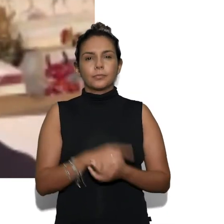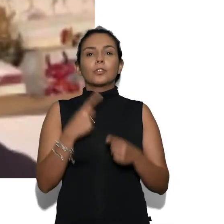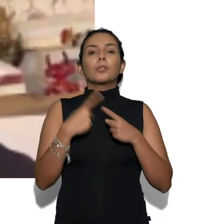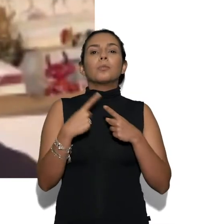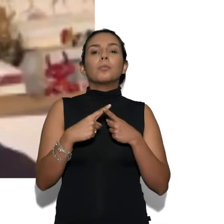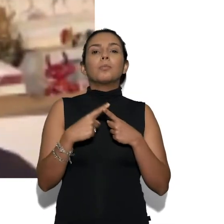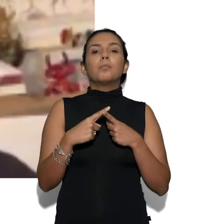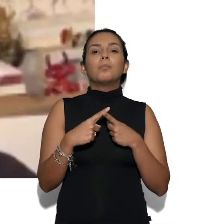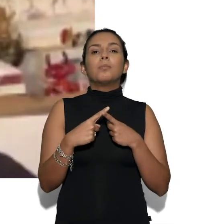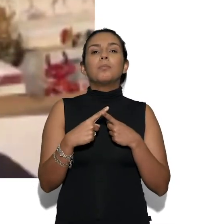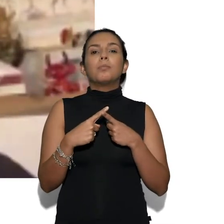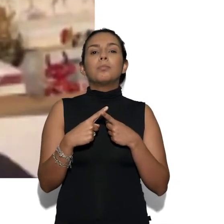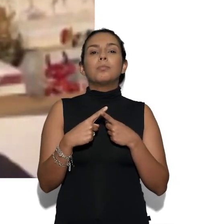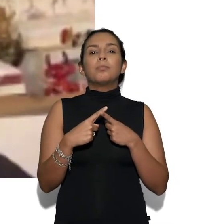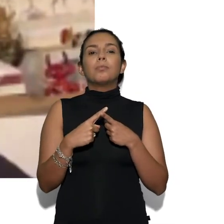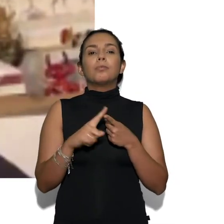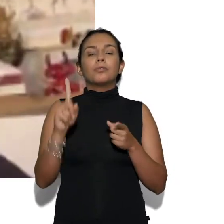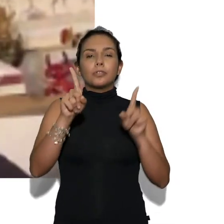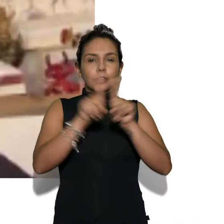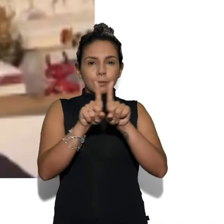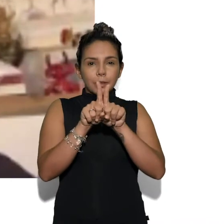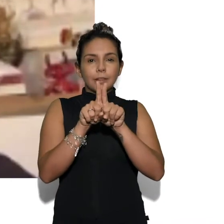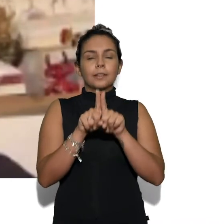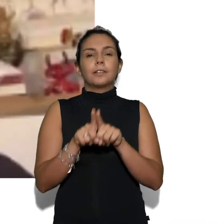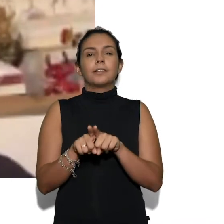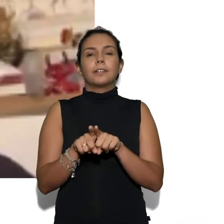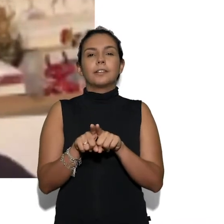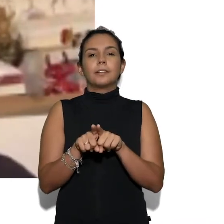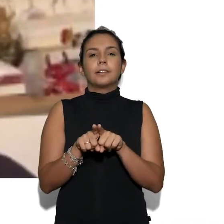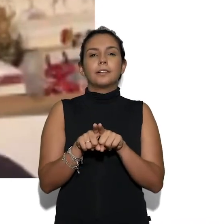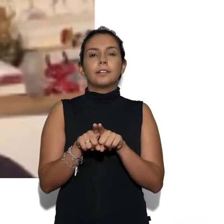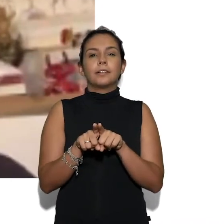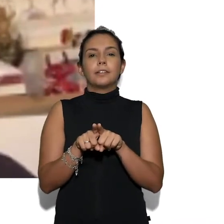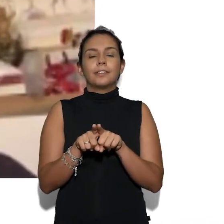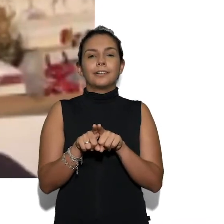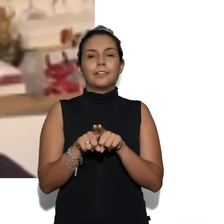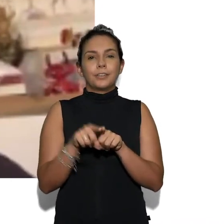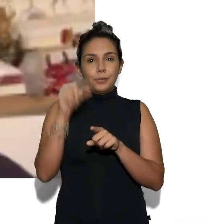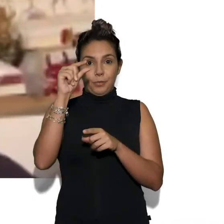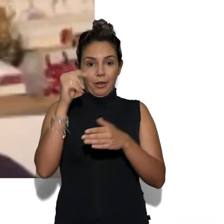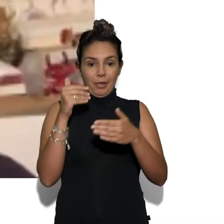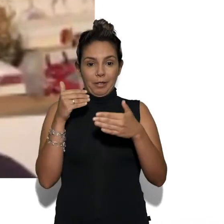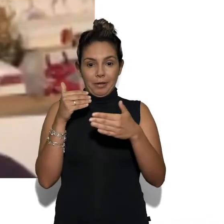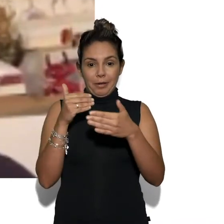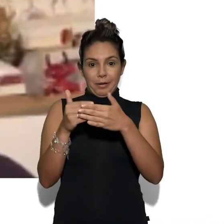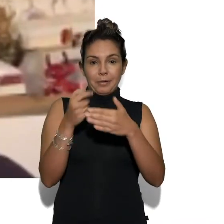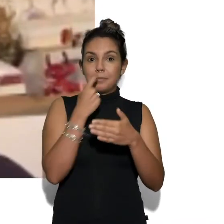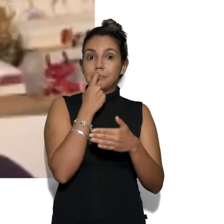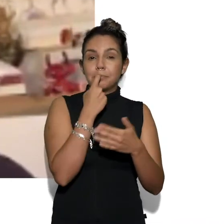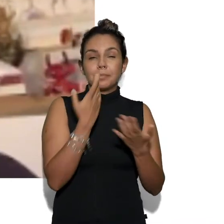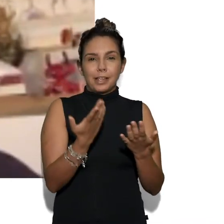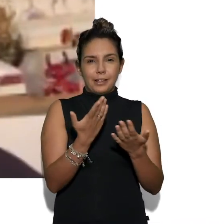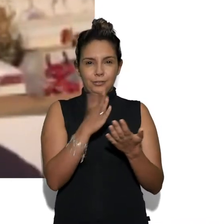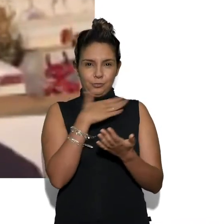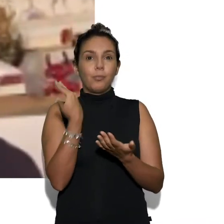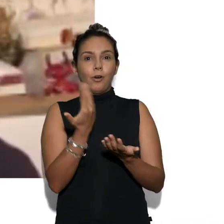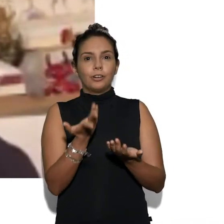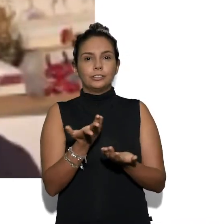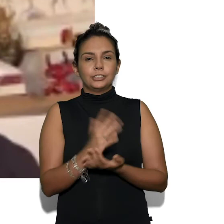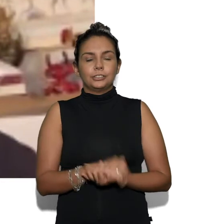Que garantia tenho eu de que não estou também já um pouco perto de